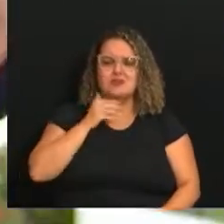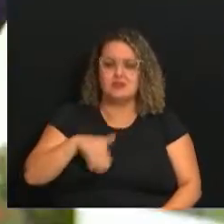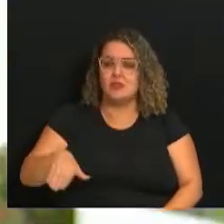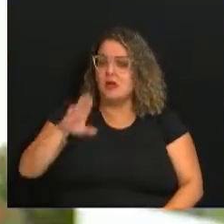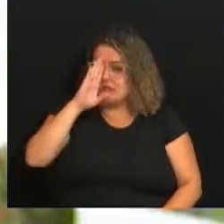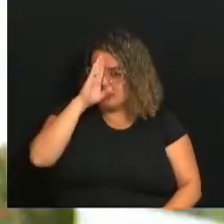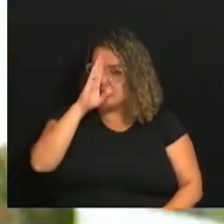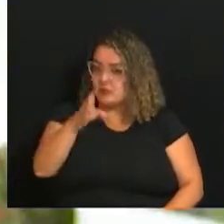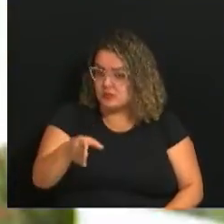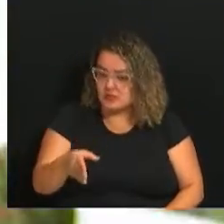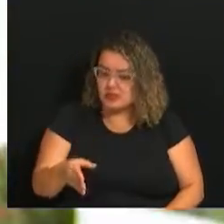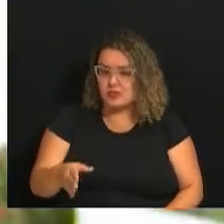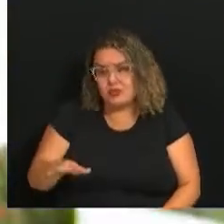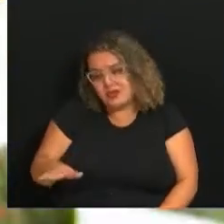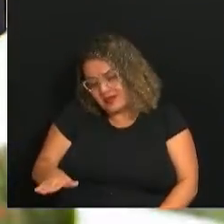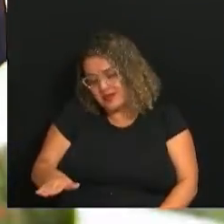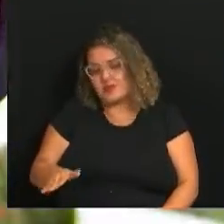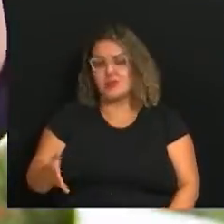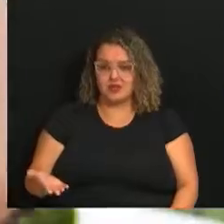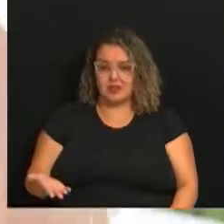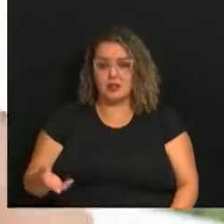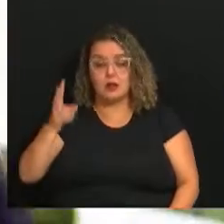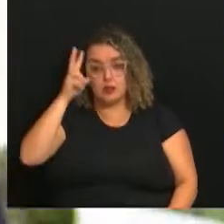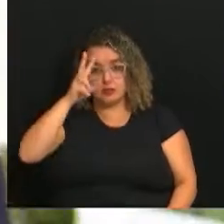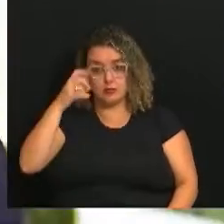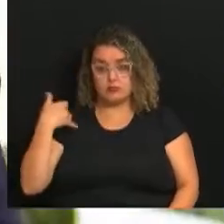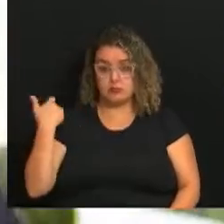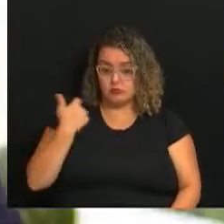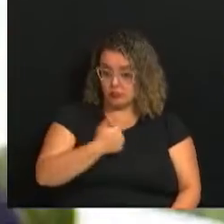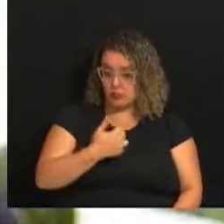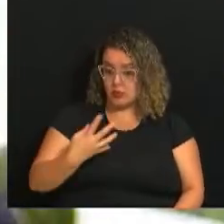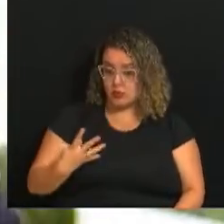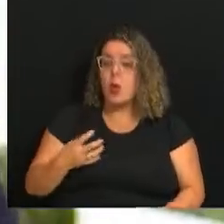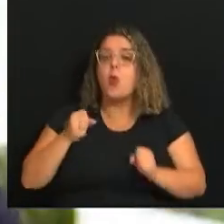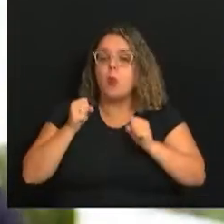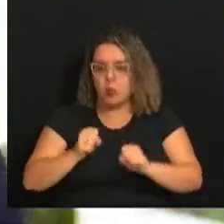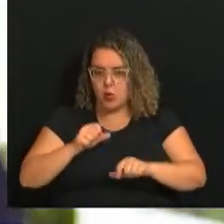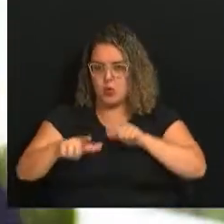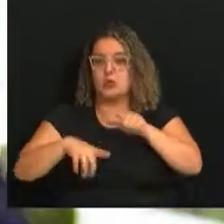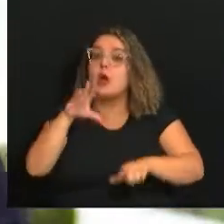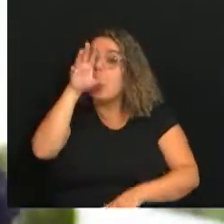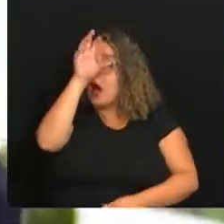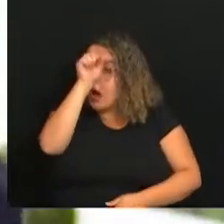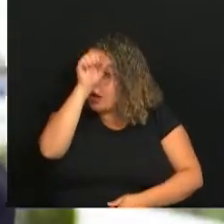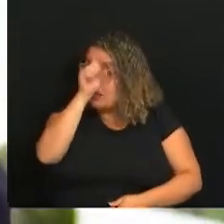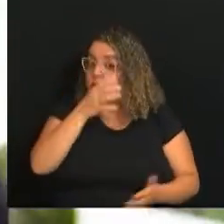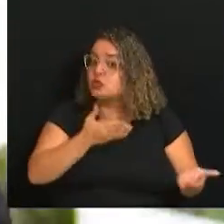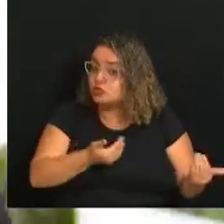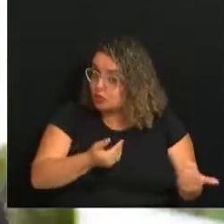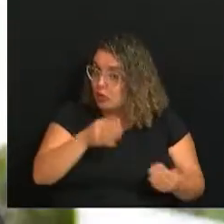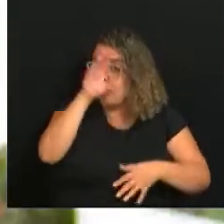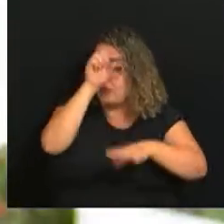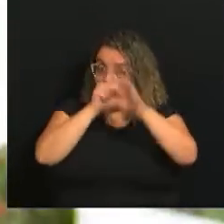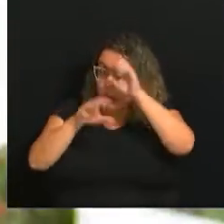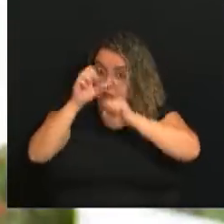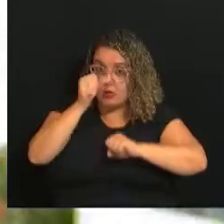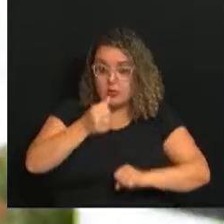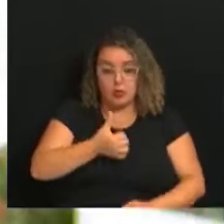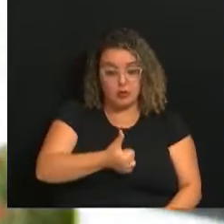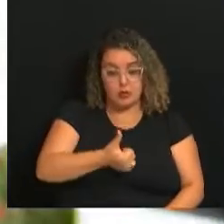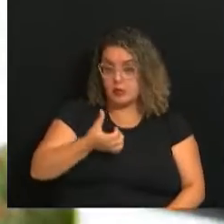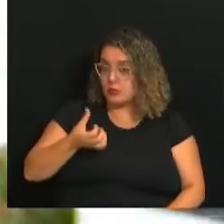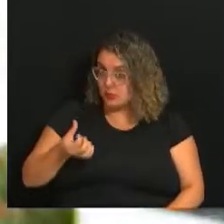família, né? Meninas que abandonam os estudos para ser babá, para trabalhos domésticos, então, e que esses